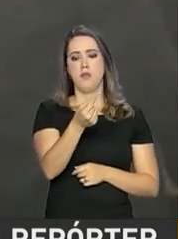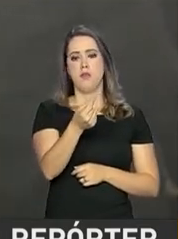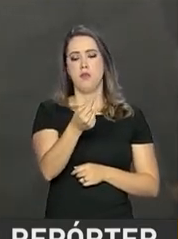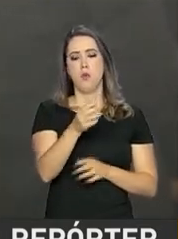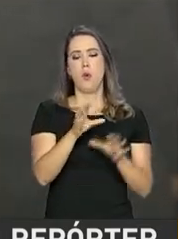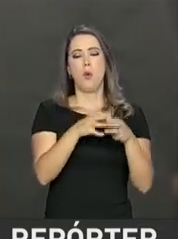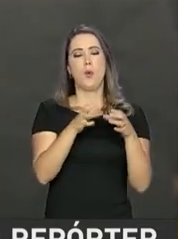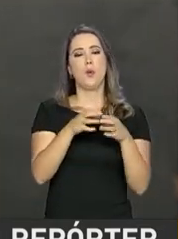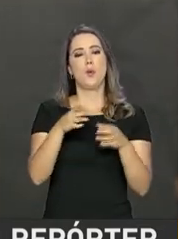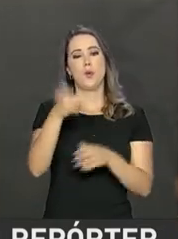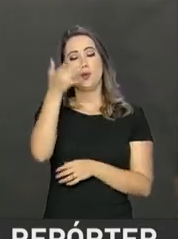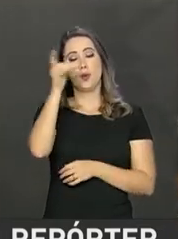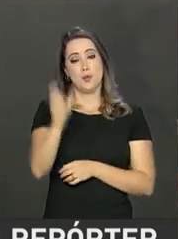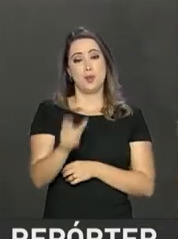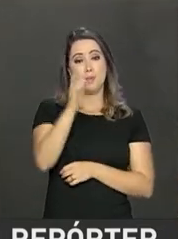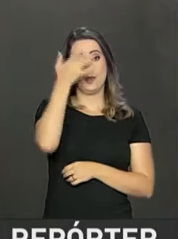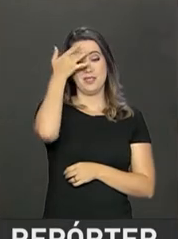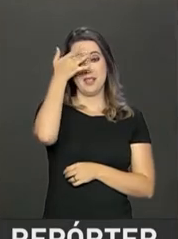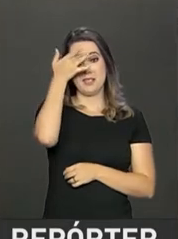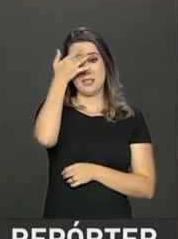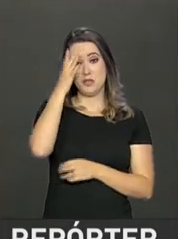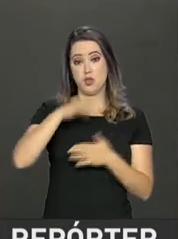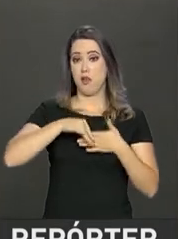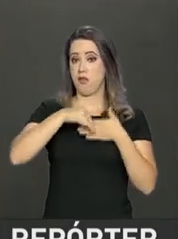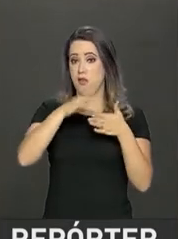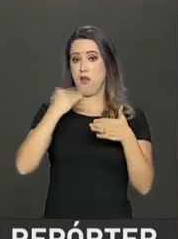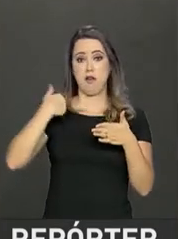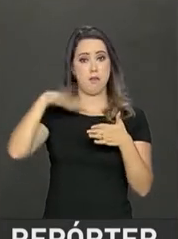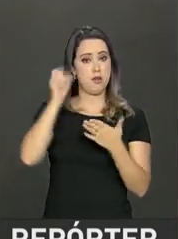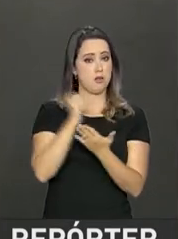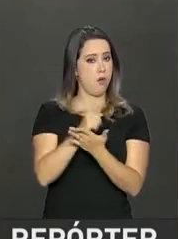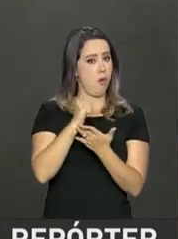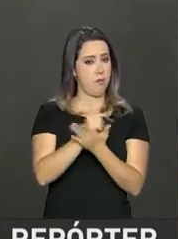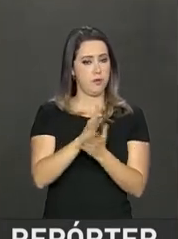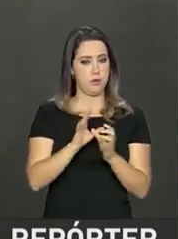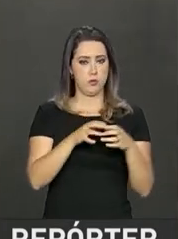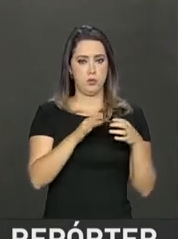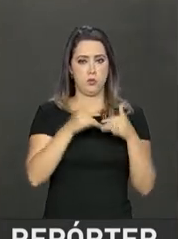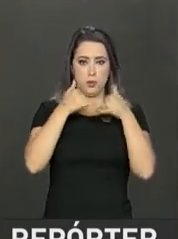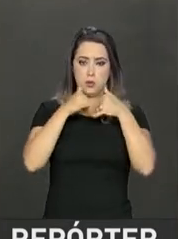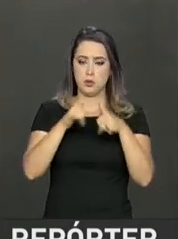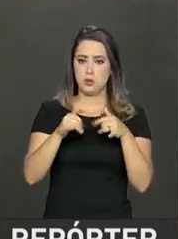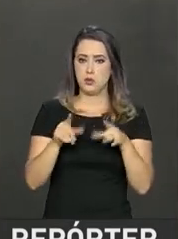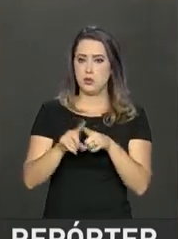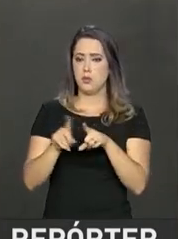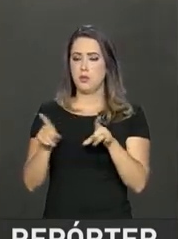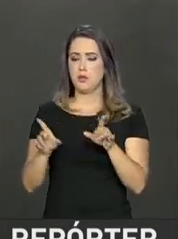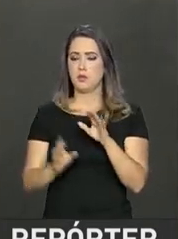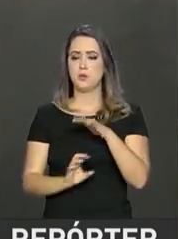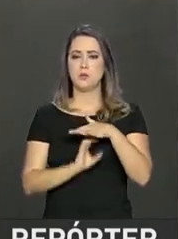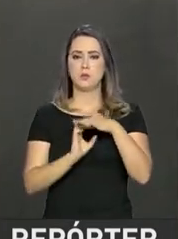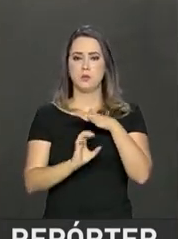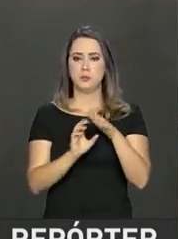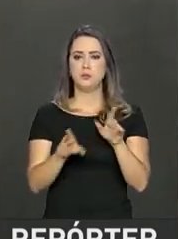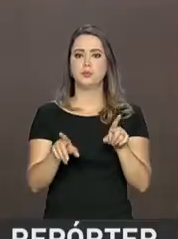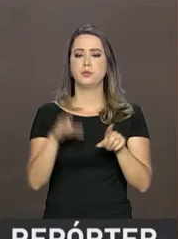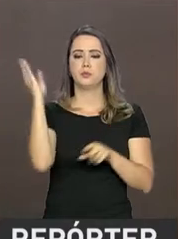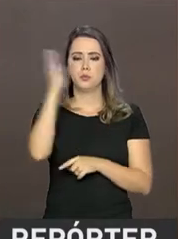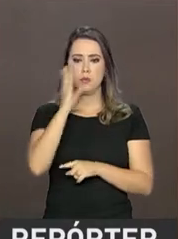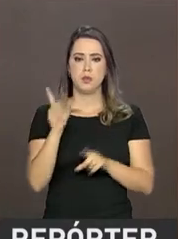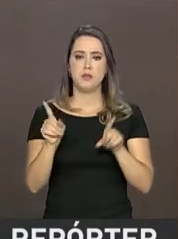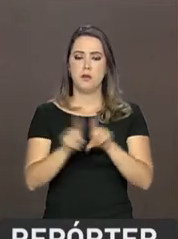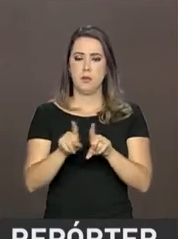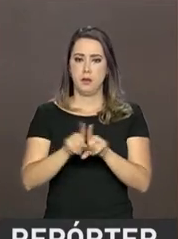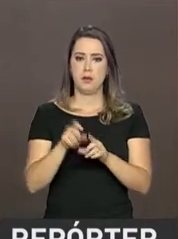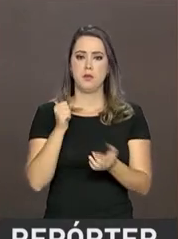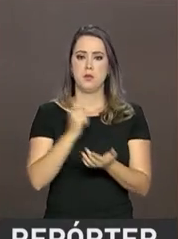os lotes arrematados mas grupos brasileiros também aproveitaram a oportunidade para fazer negócios foi